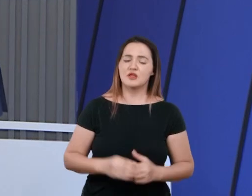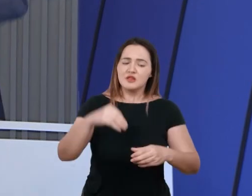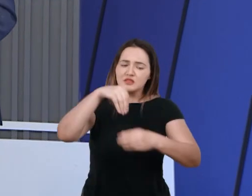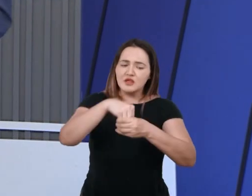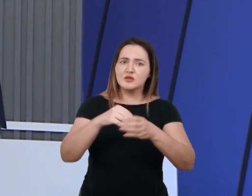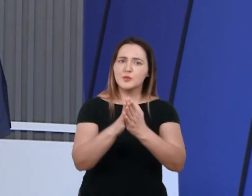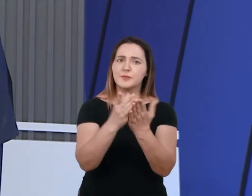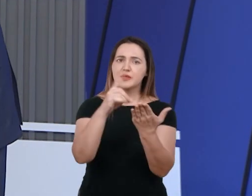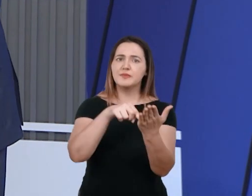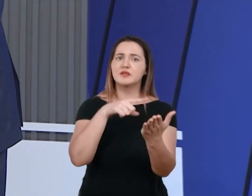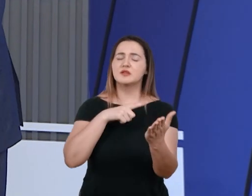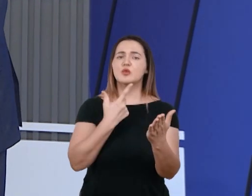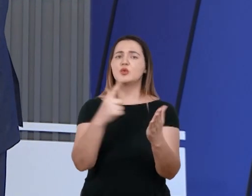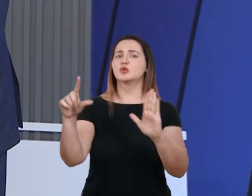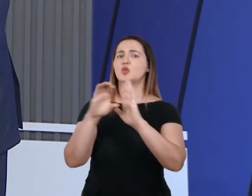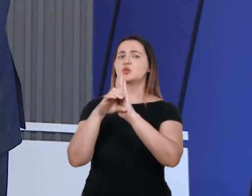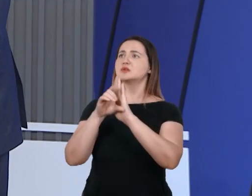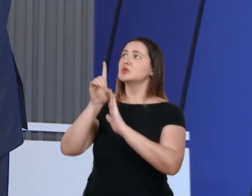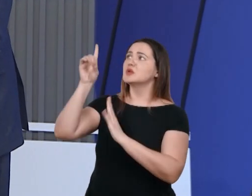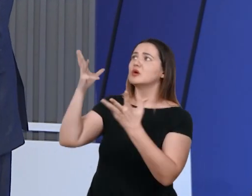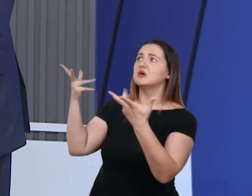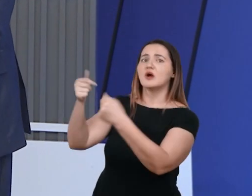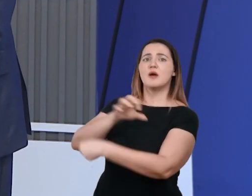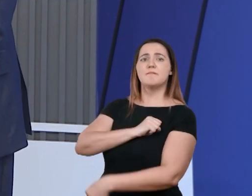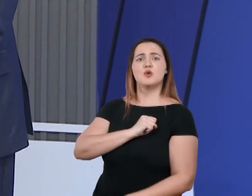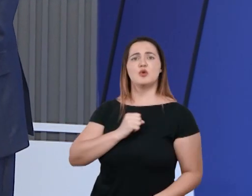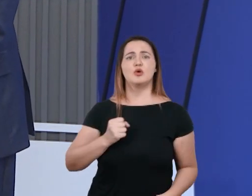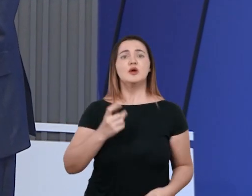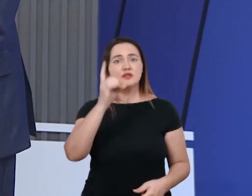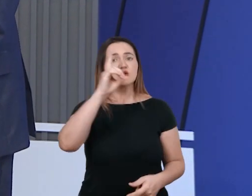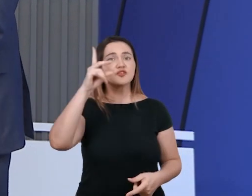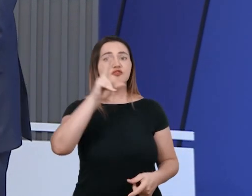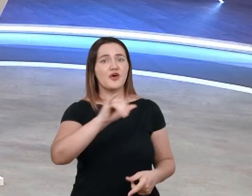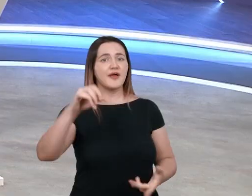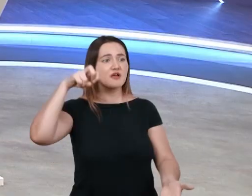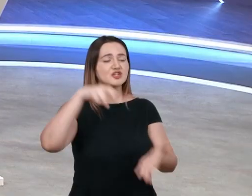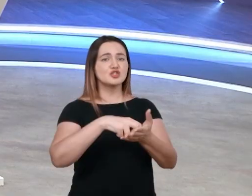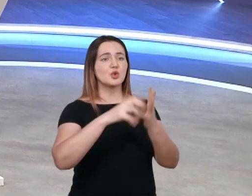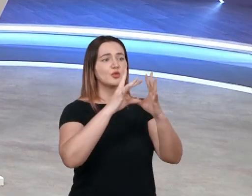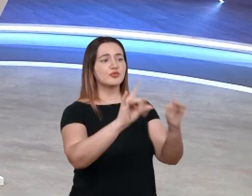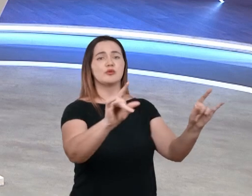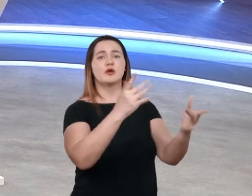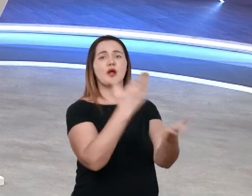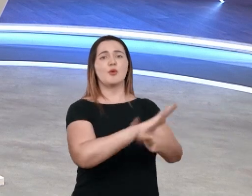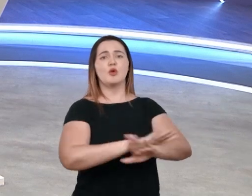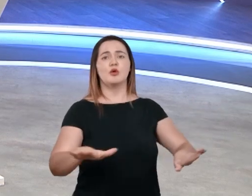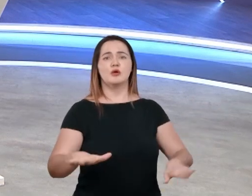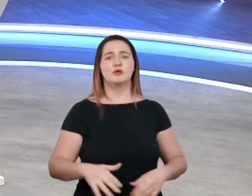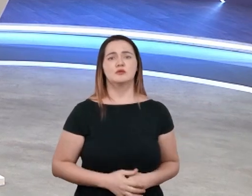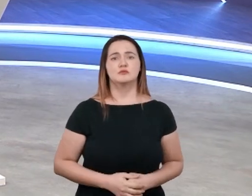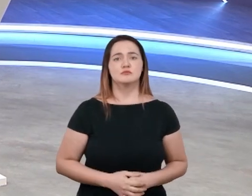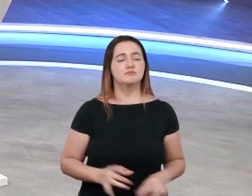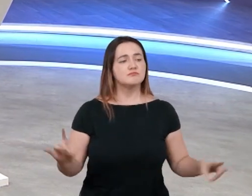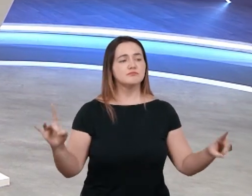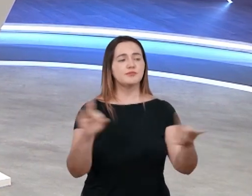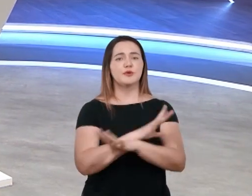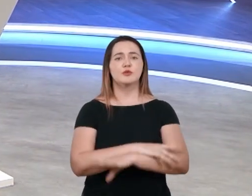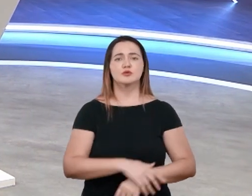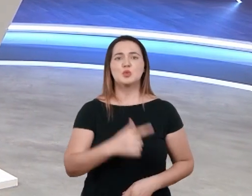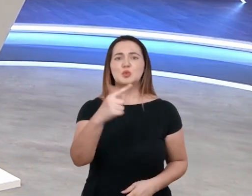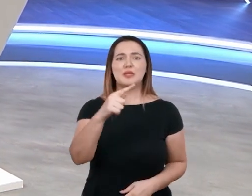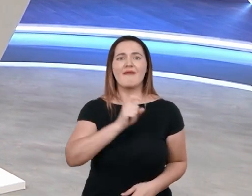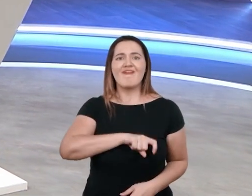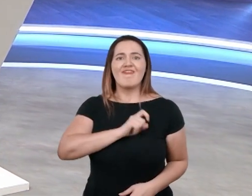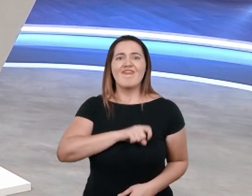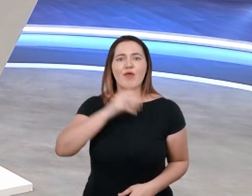é esse o conceito que nós encontramos na Bíblia, na palavra do Senhor. E é a Bíblia que nos liberta dos enganos,